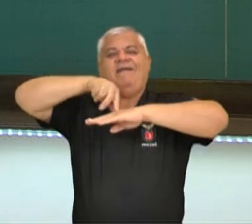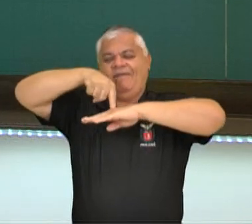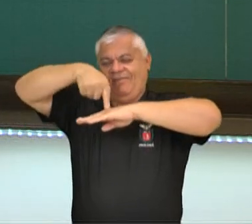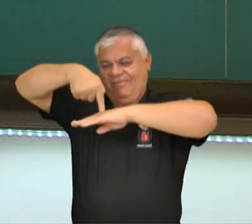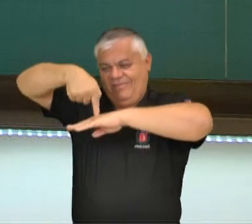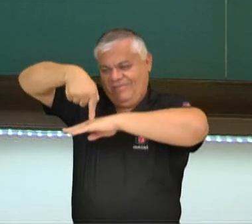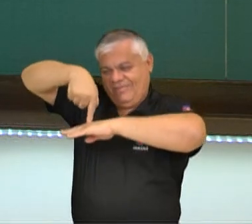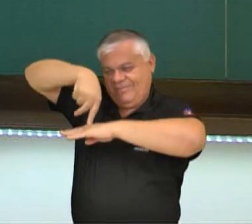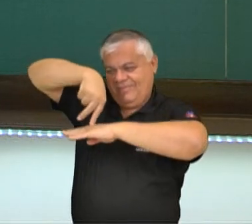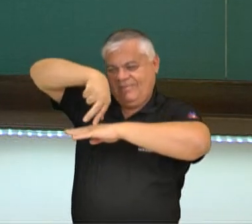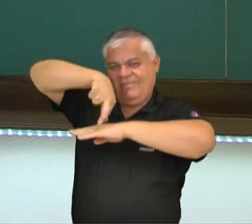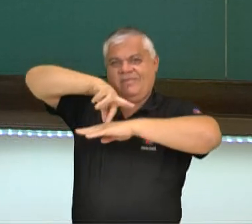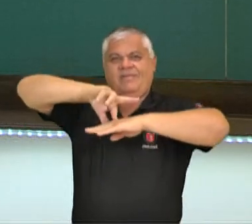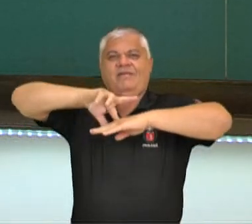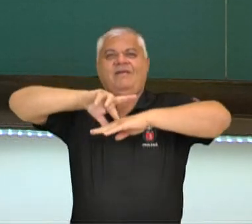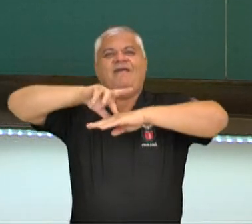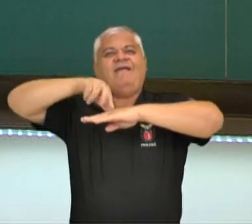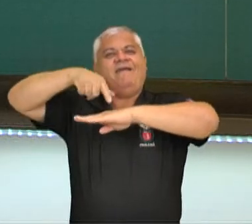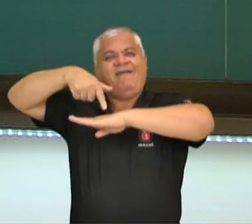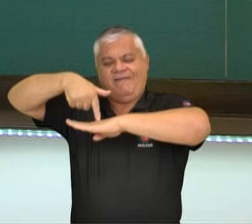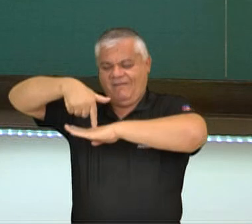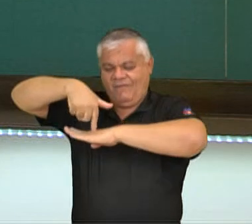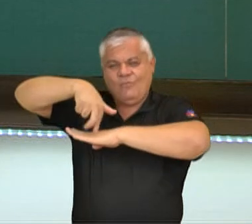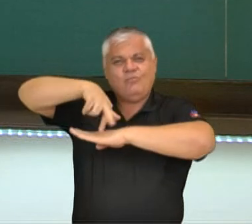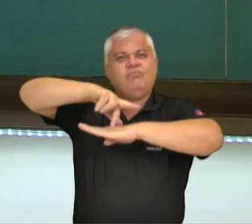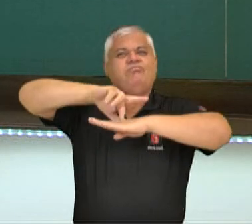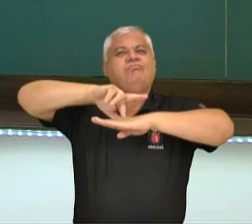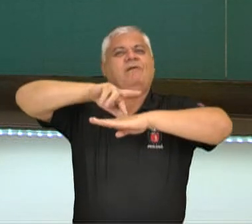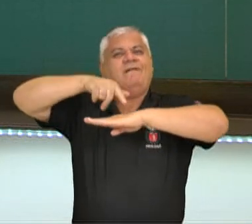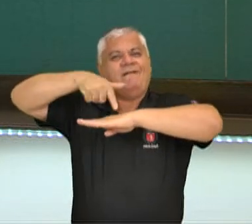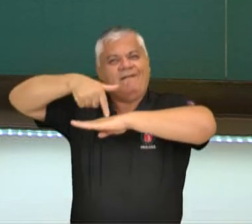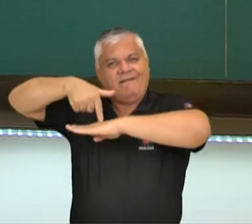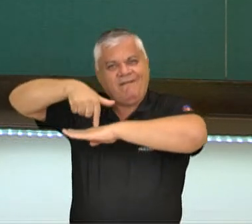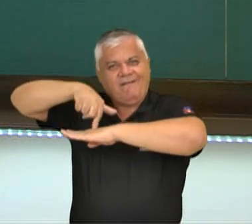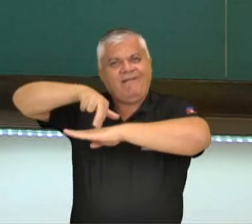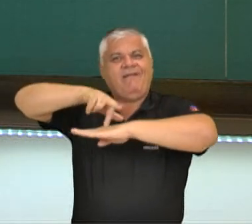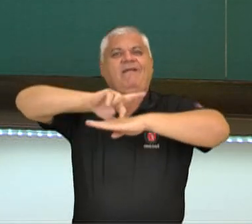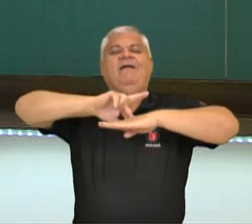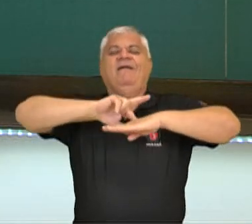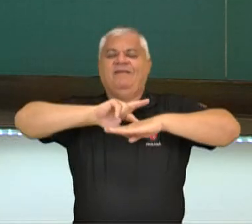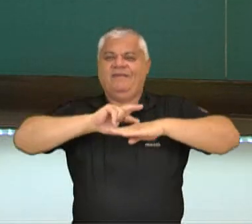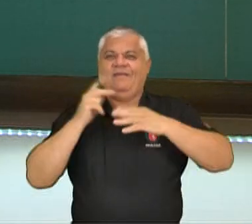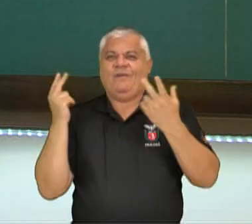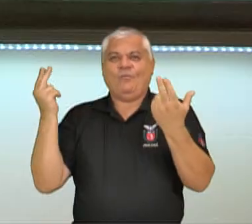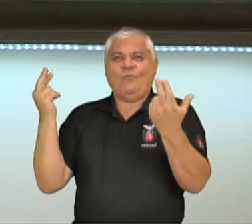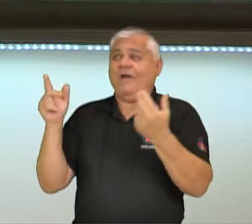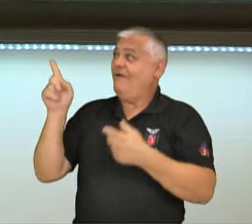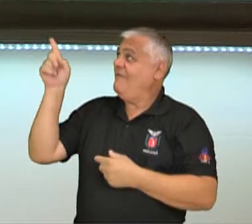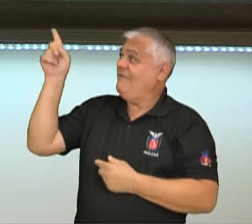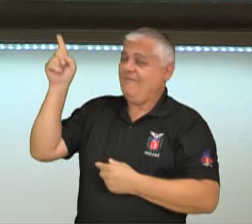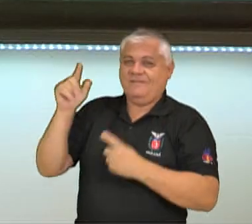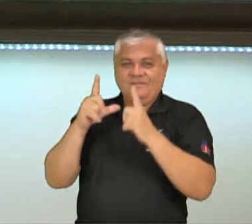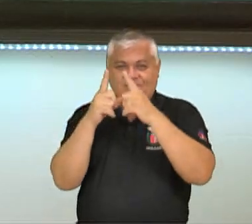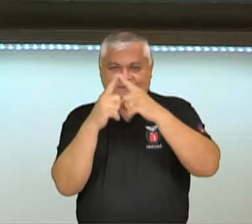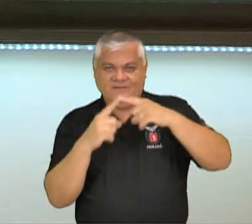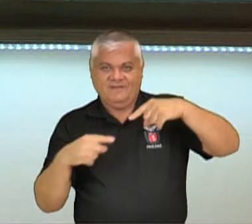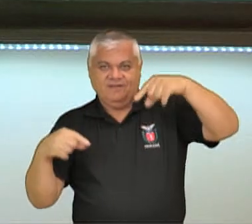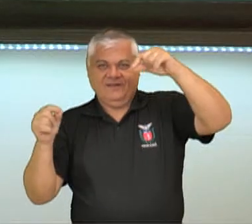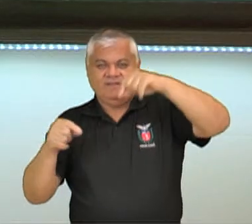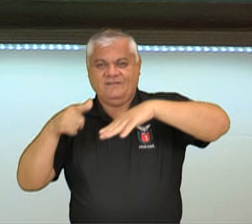trás, esticadona de fora para dentro, fazendo o desenho da meia-lua,